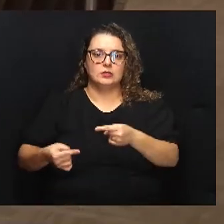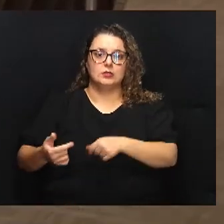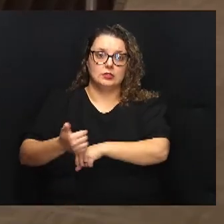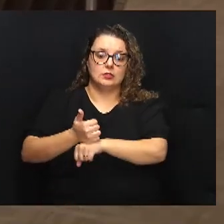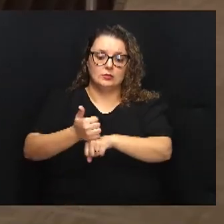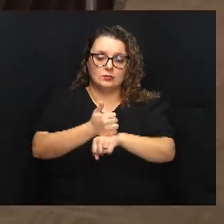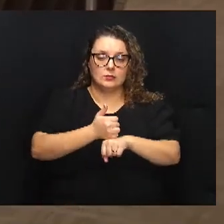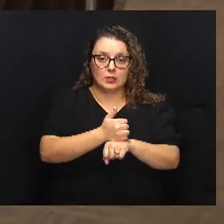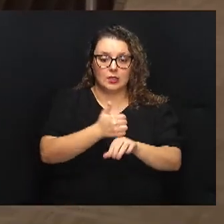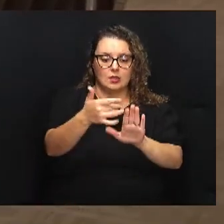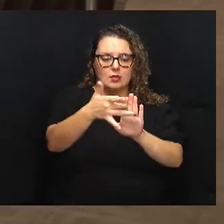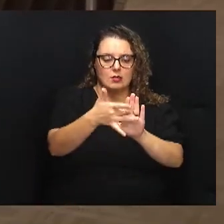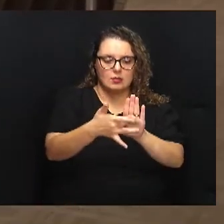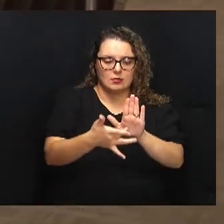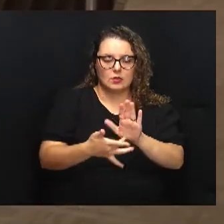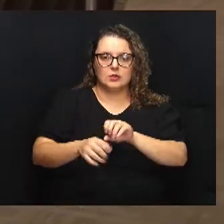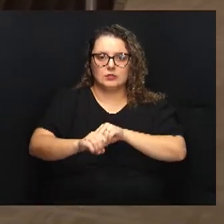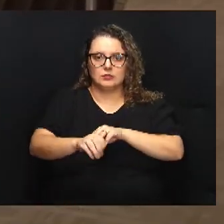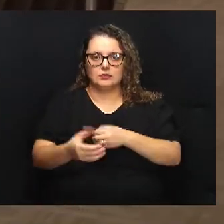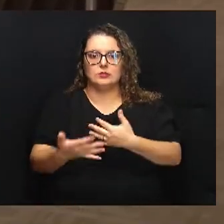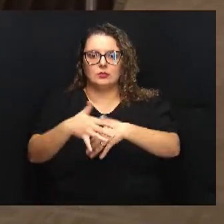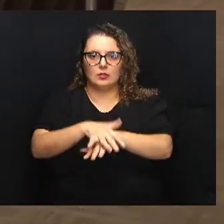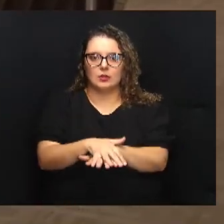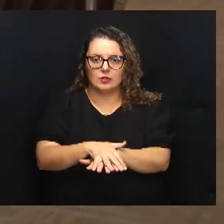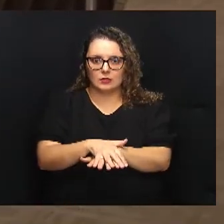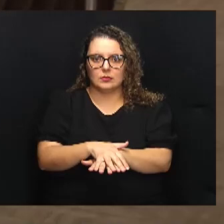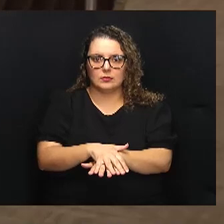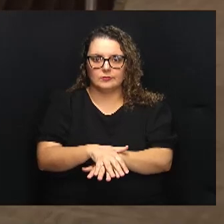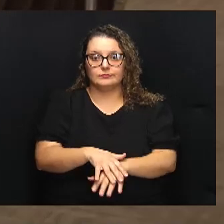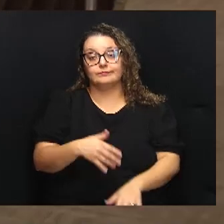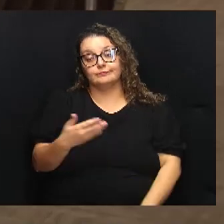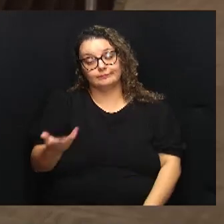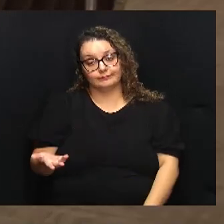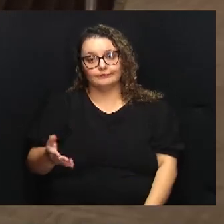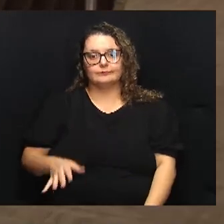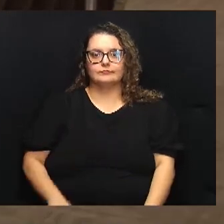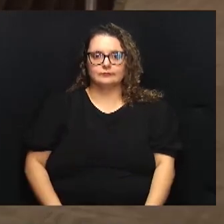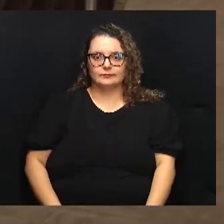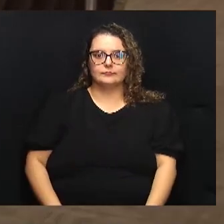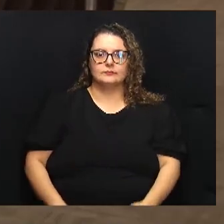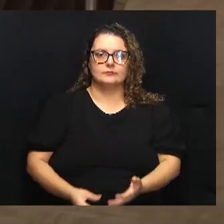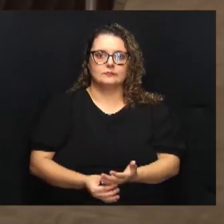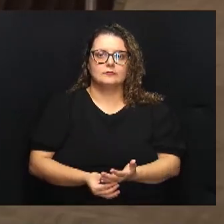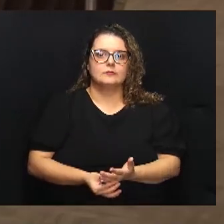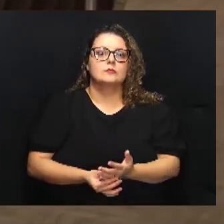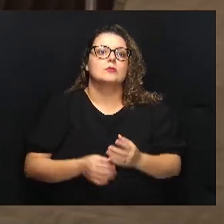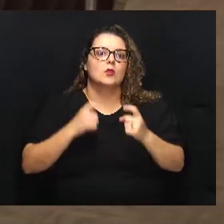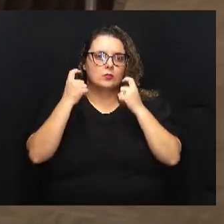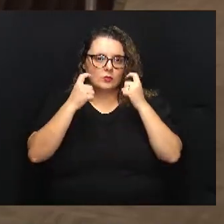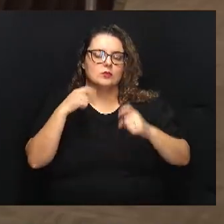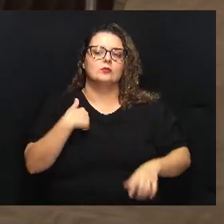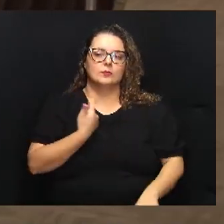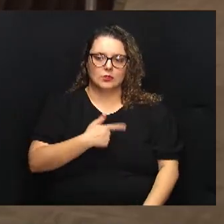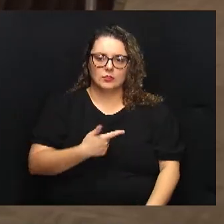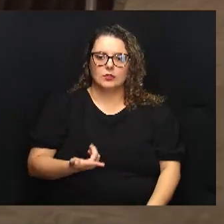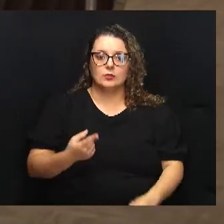A pauta da educação inclusiva. Essa é uma pauta que nos preocupa bastante, porque tem se aumentado cada